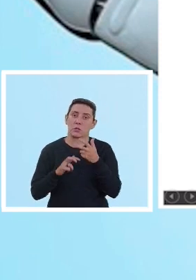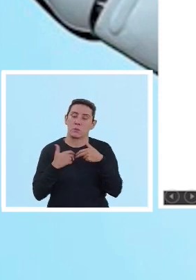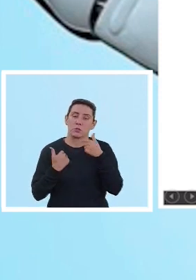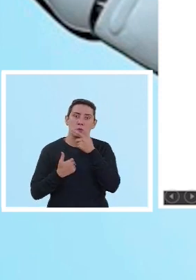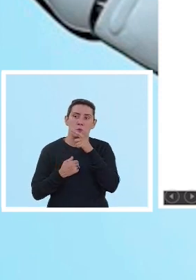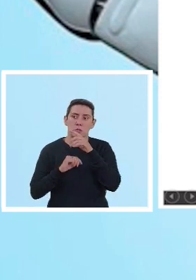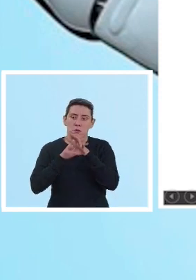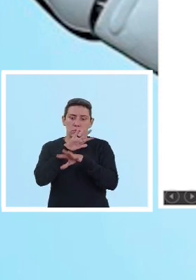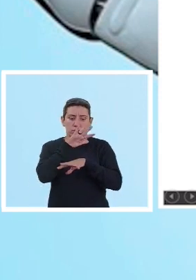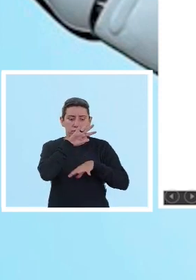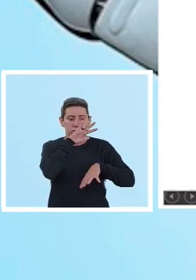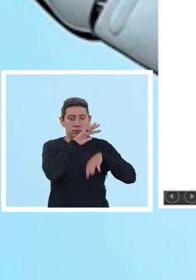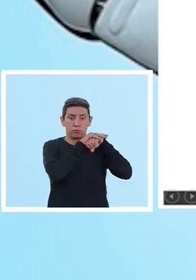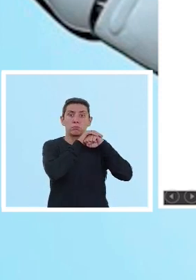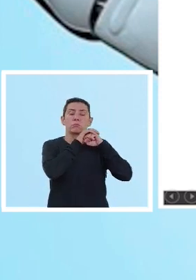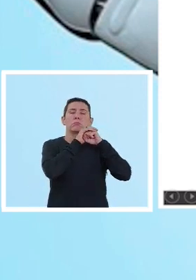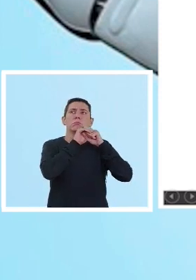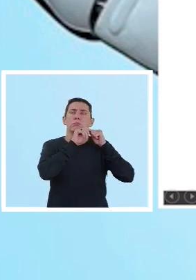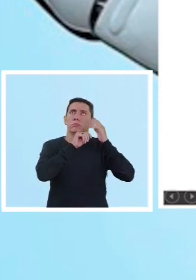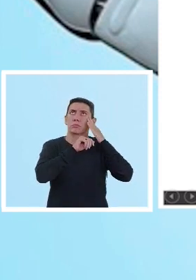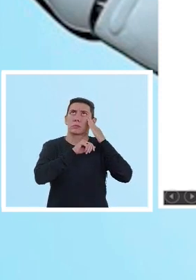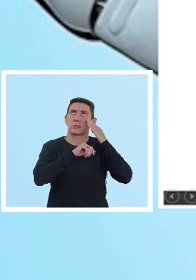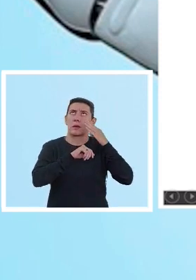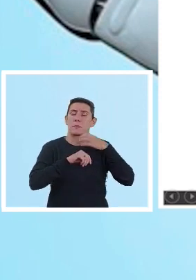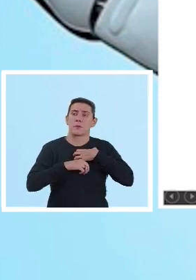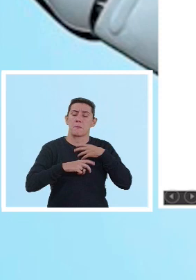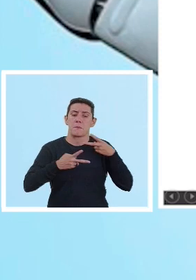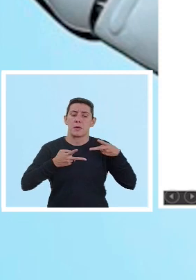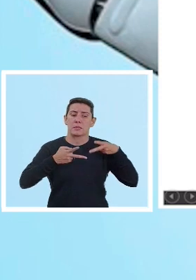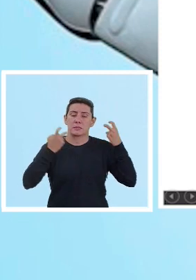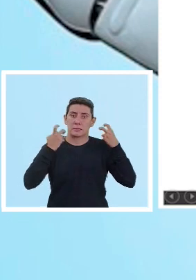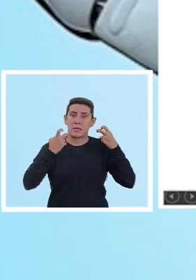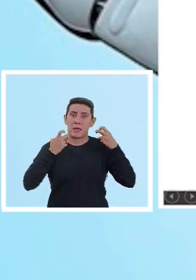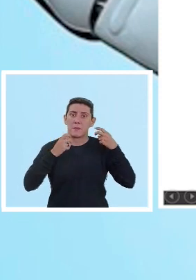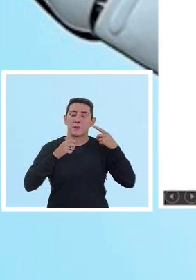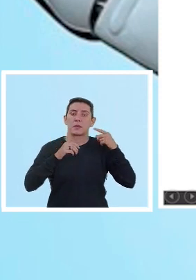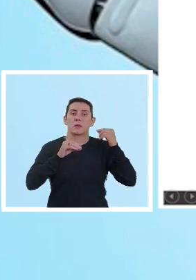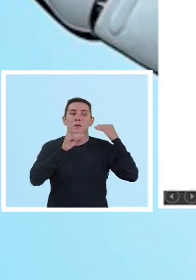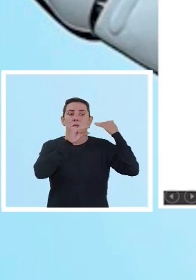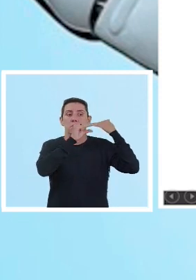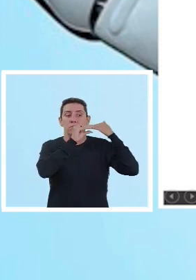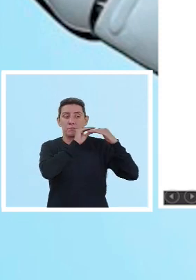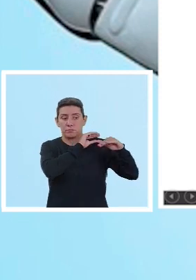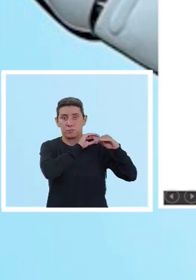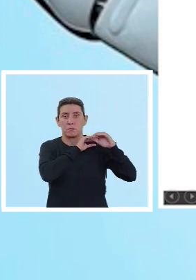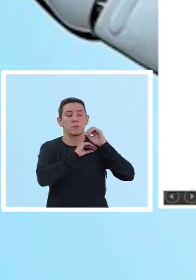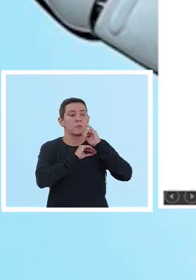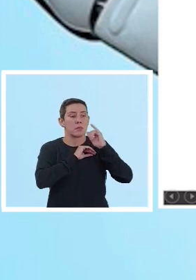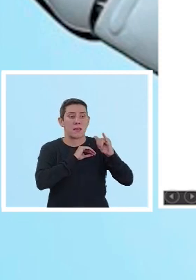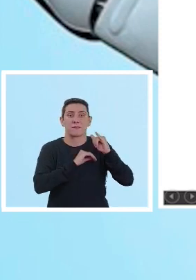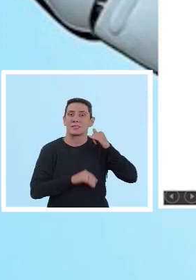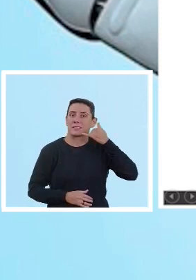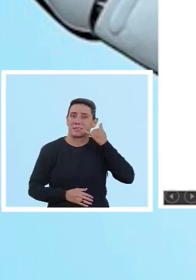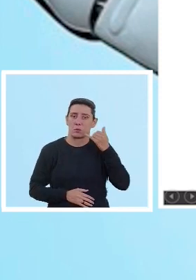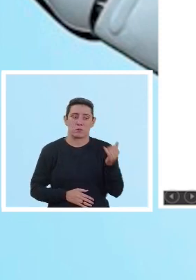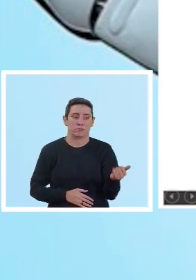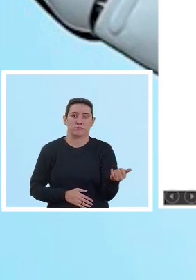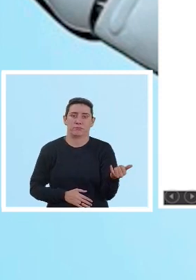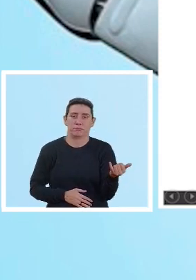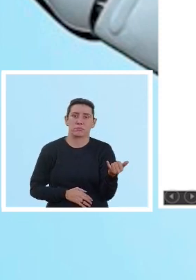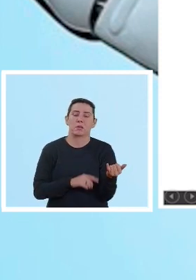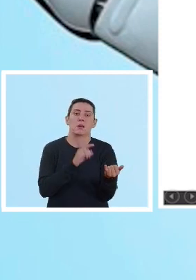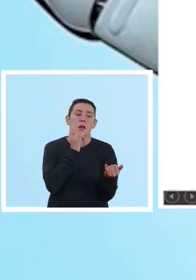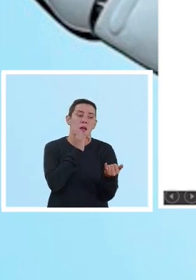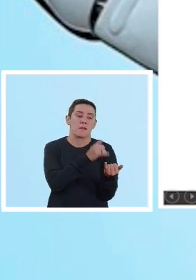esse vídeo na nuvem e baseado e comportamentos lá enviar para o criador através do Smartphone dele que o movimento